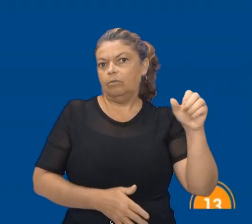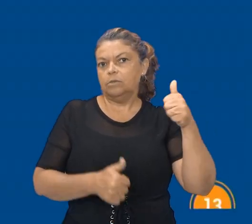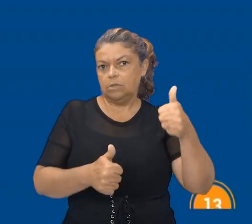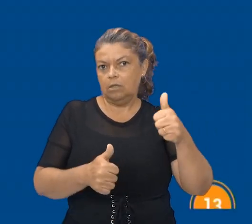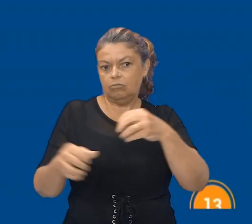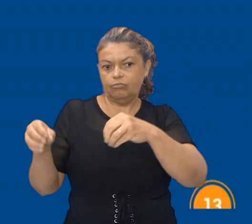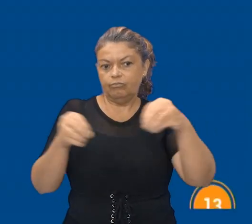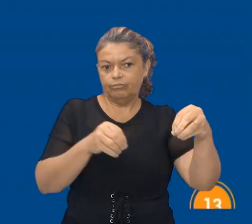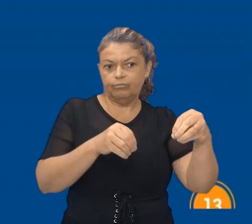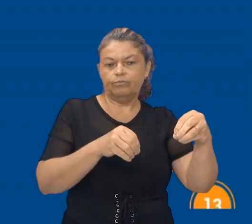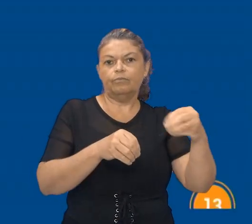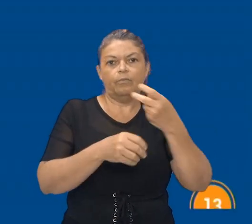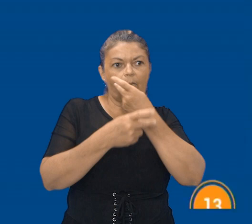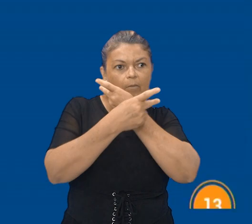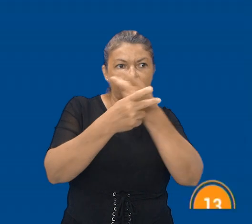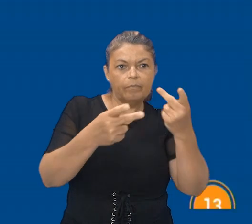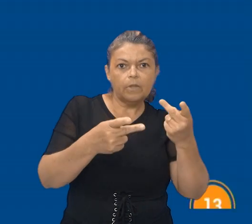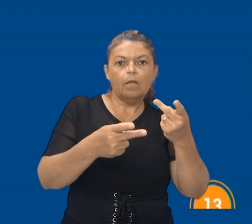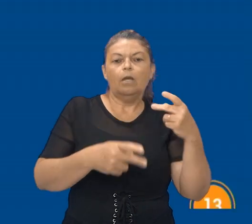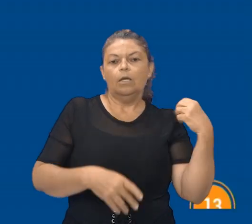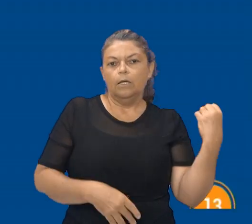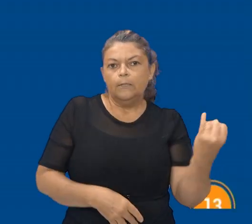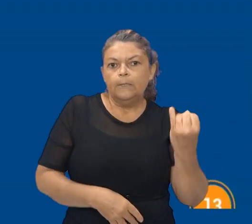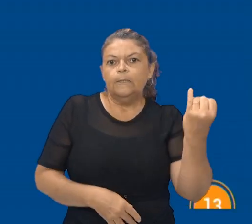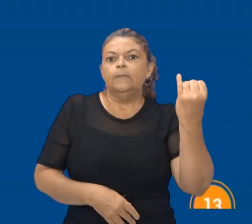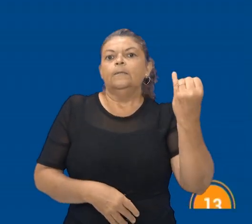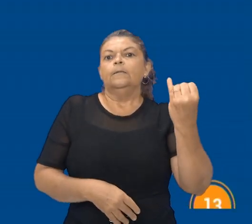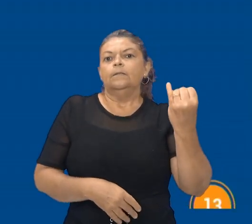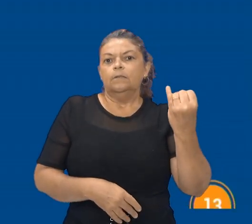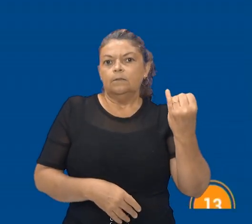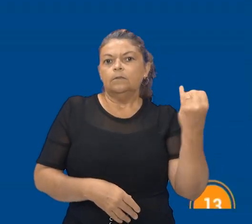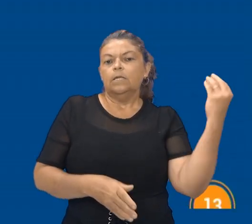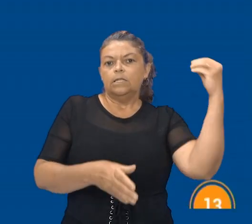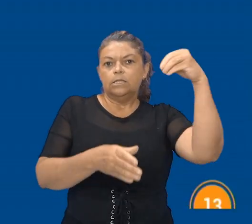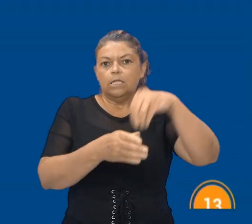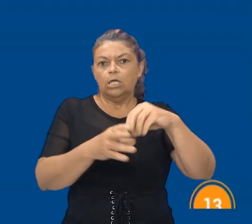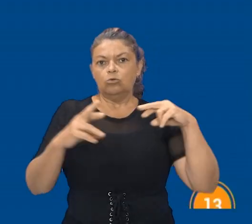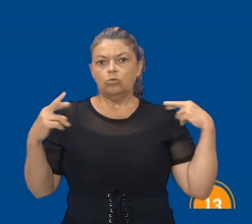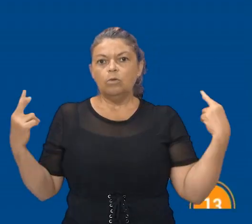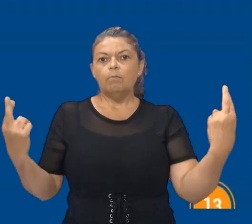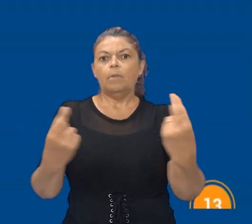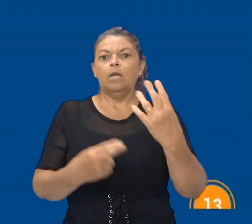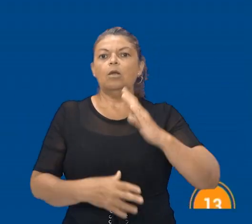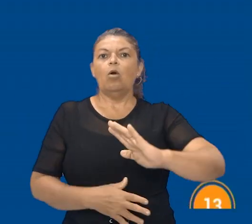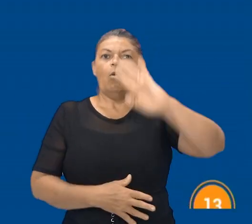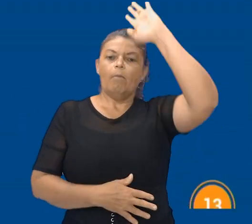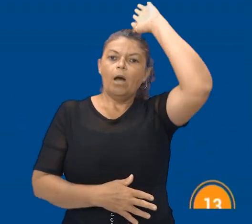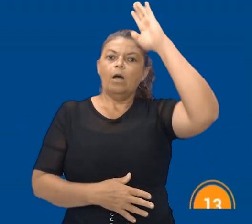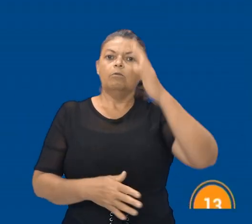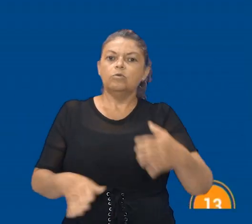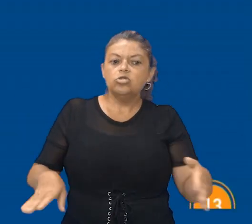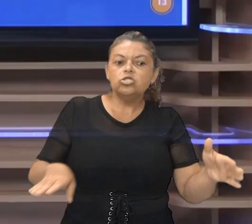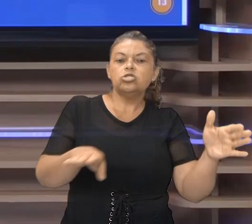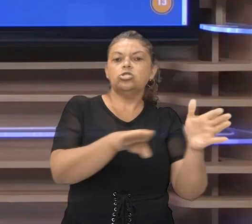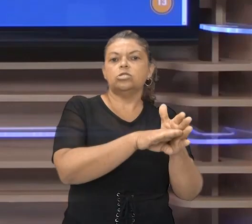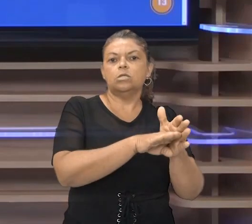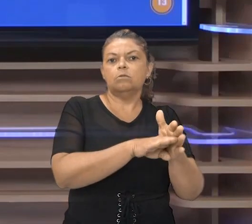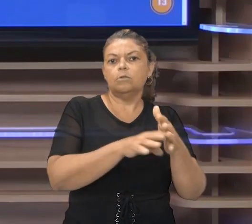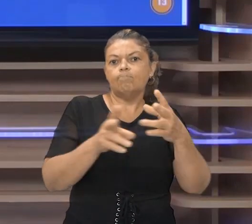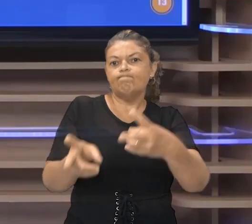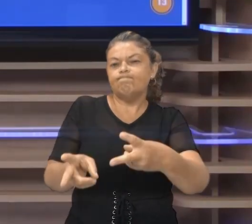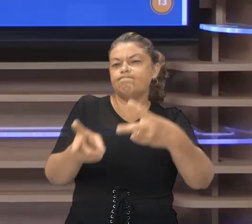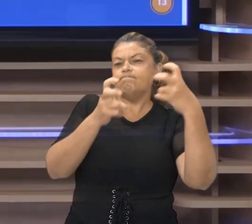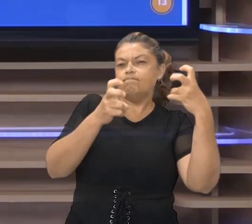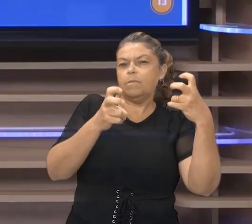são fundamentais para o declínio do Império Romano. Eles vão chegar ali nas fronteiras, quando eles percebem, lembra